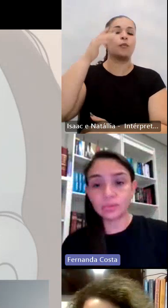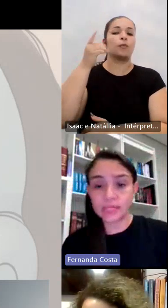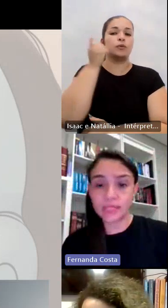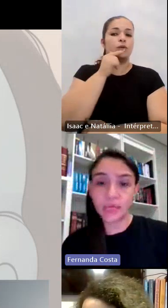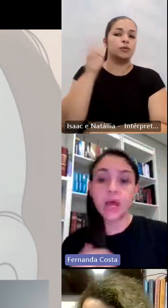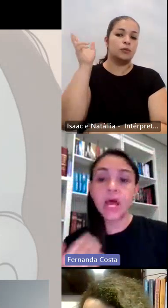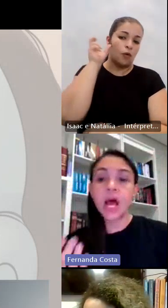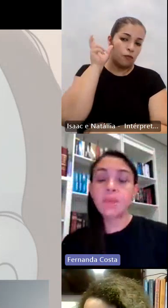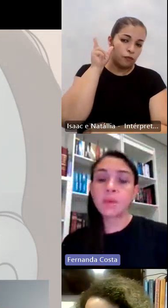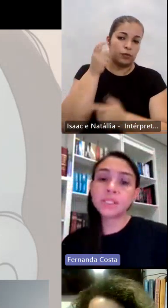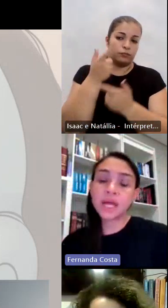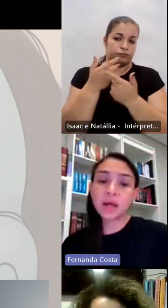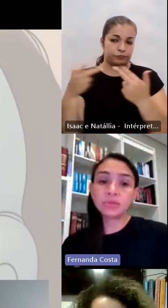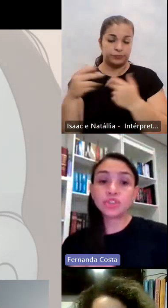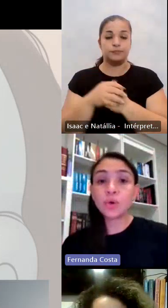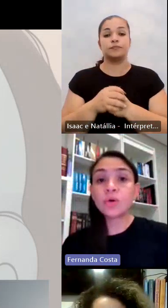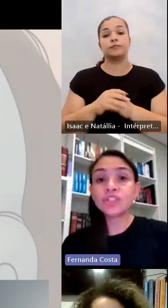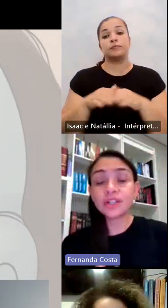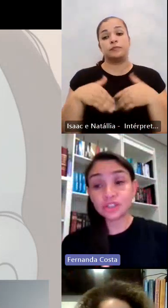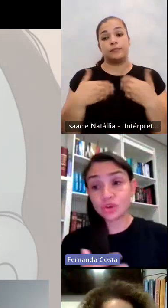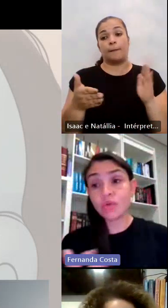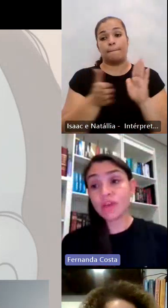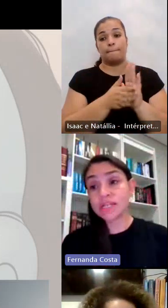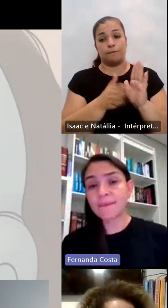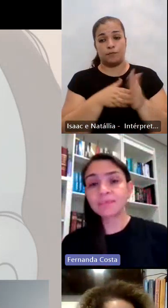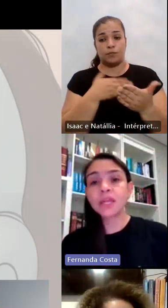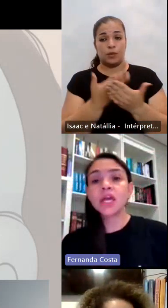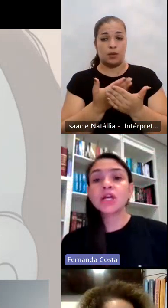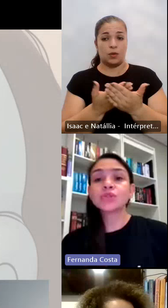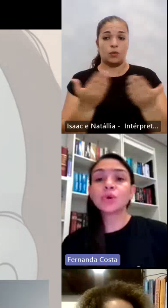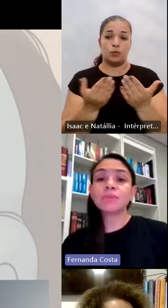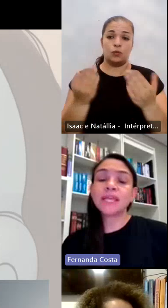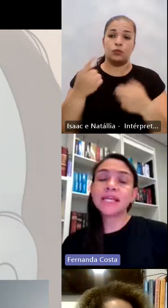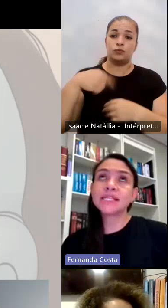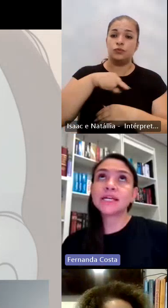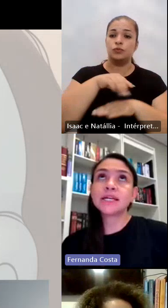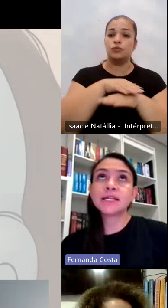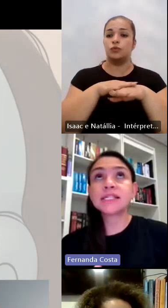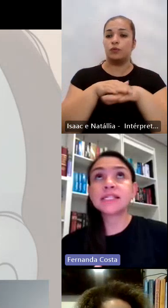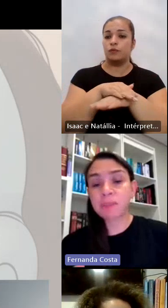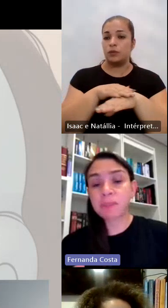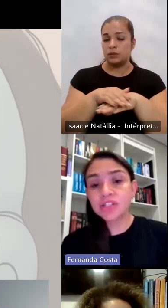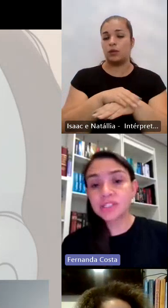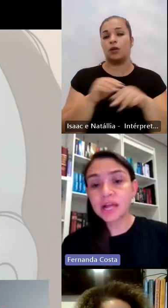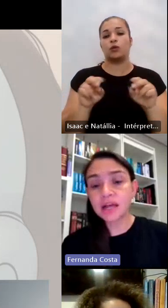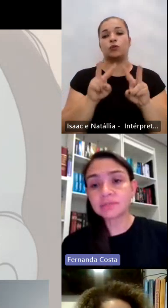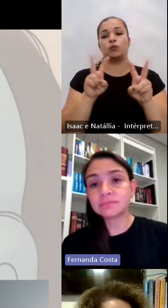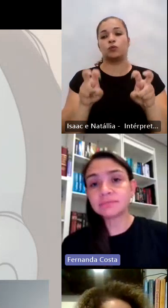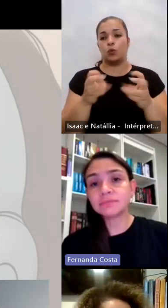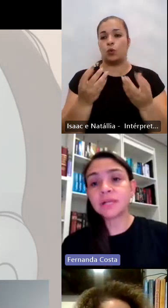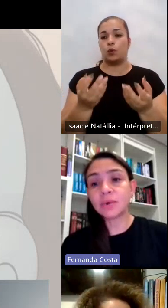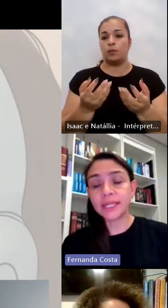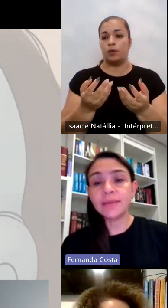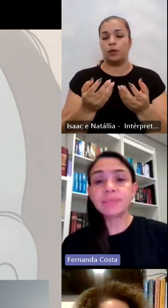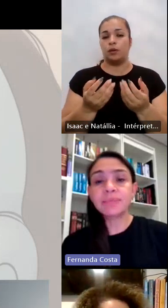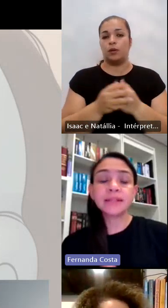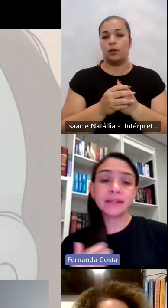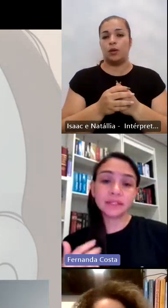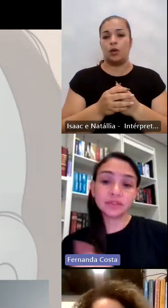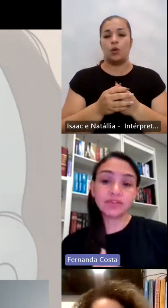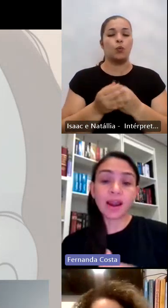e tudo mais. Então, a proposta da aula de hoje é a gente conversar sobre essas partes da